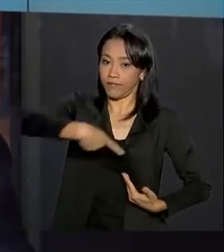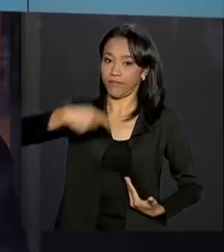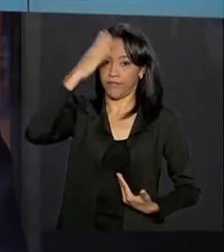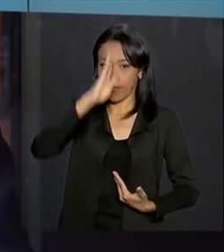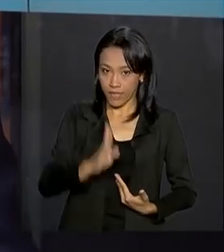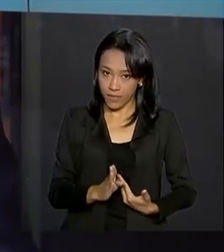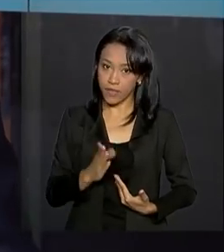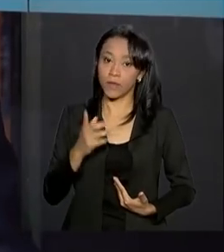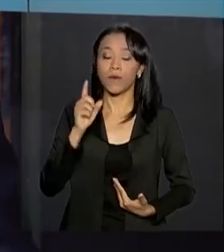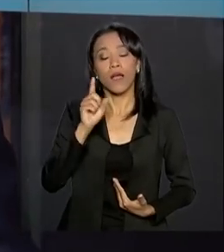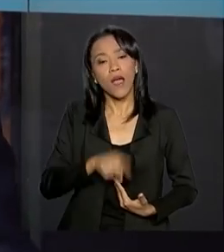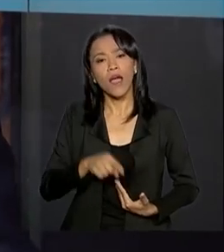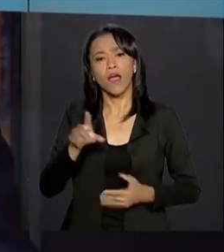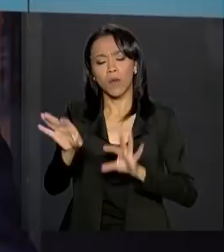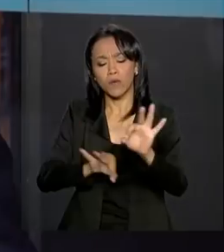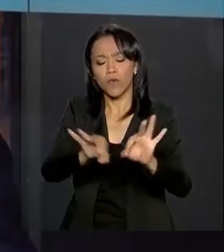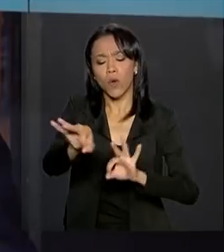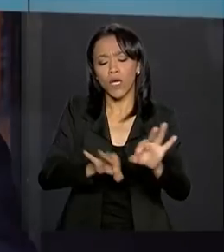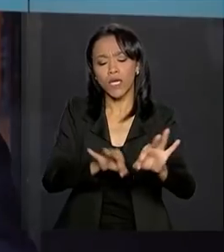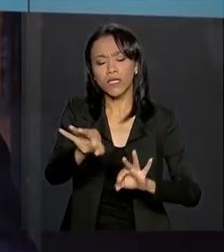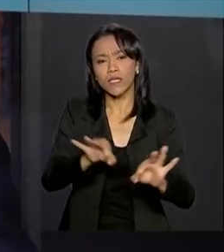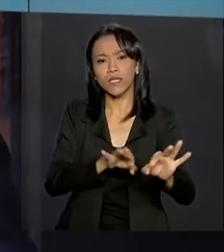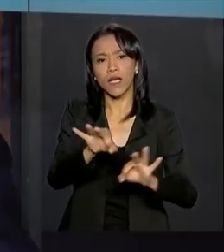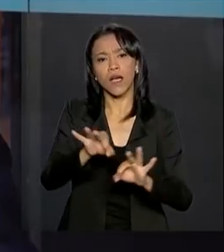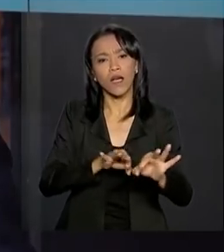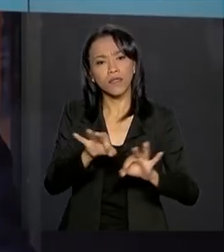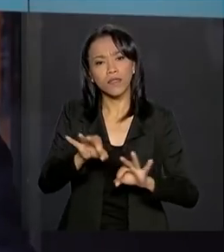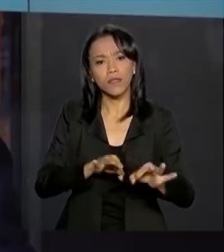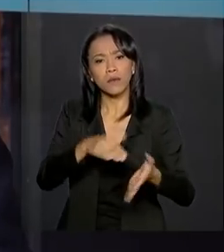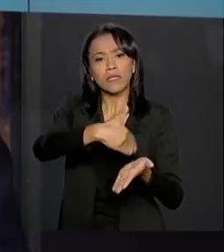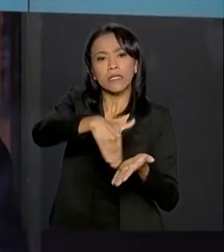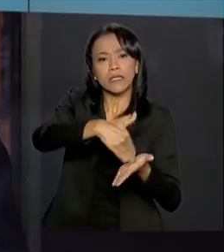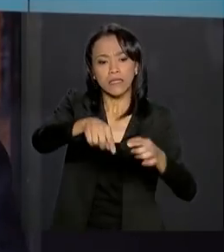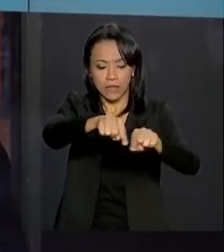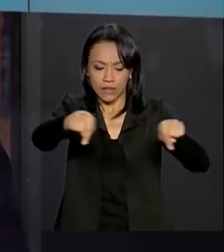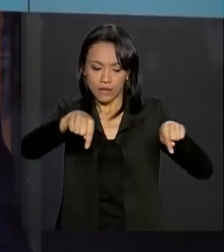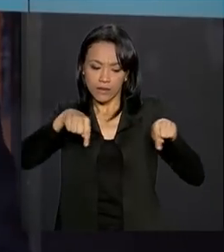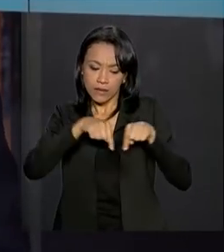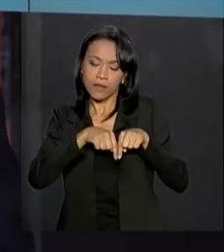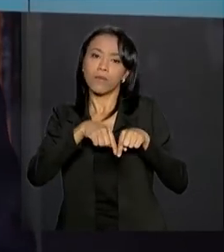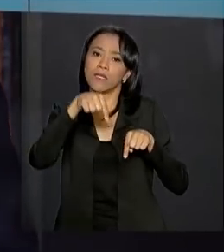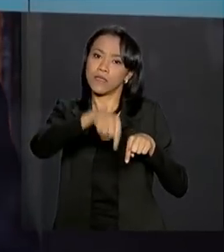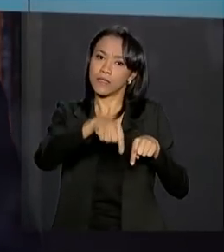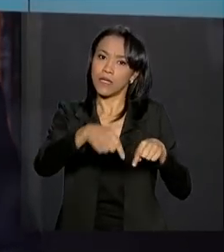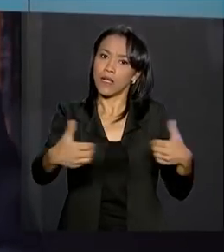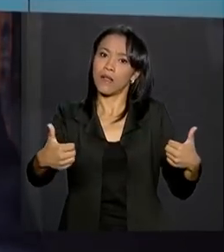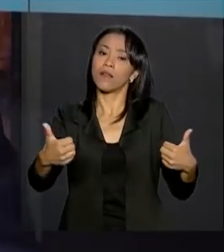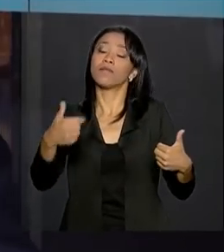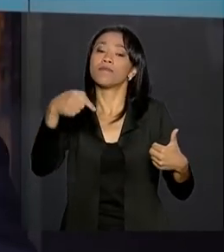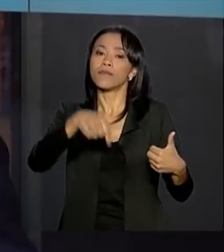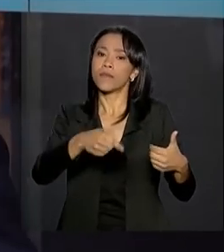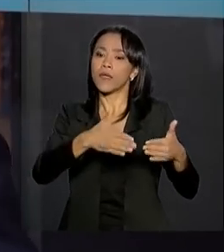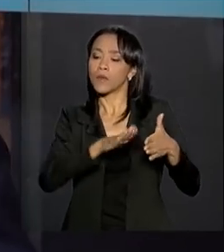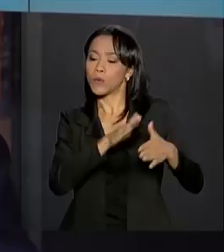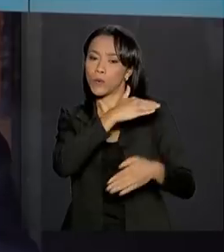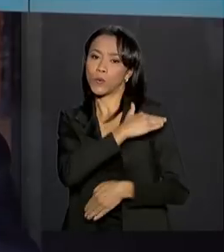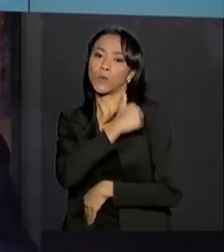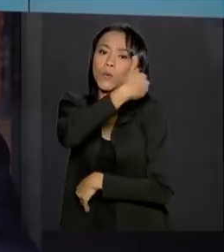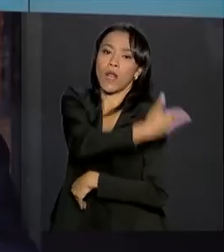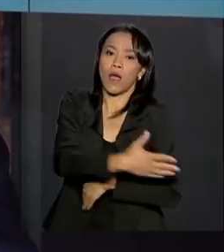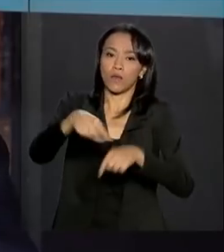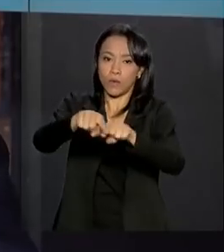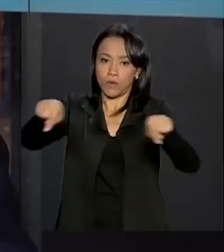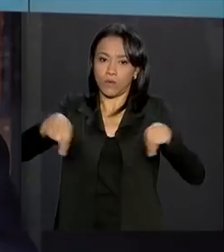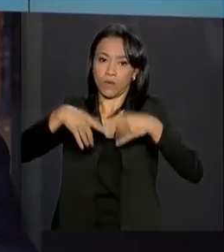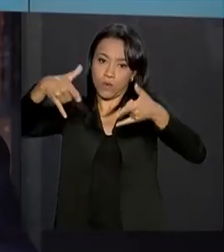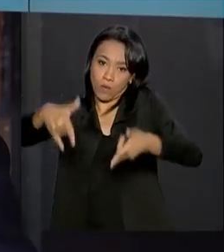de gabinete foi montada aqui no Hospital Albert Einstein, em uma sala contígua ao quarto do presidente